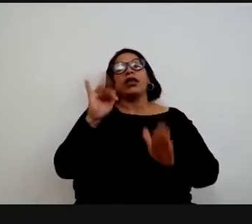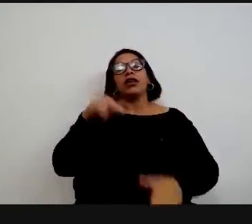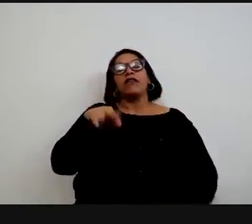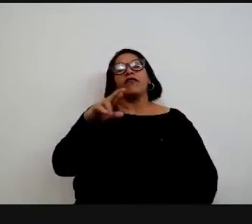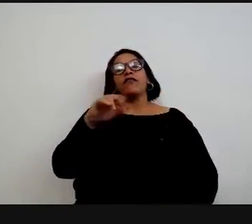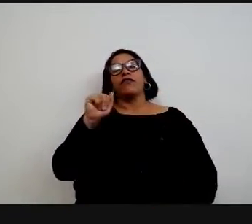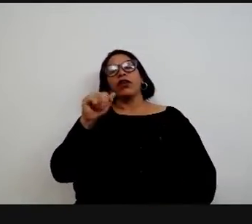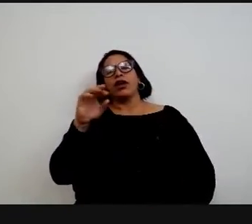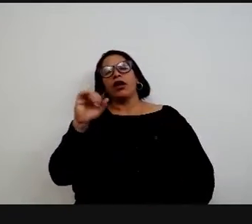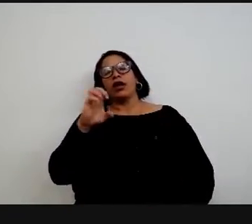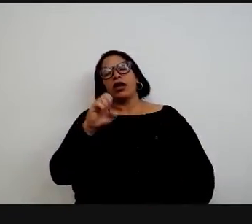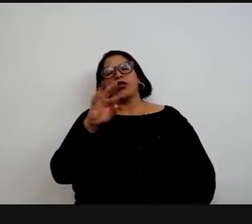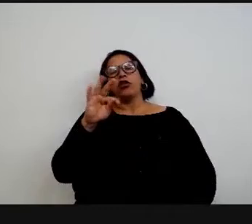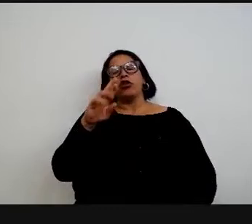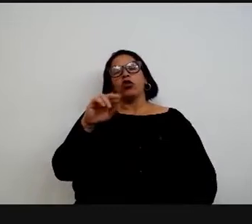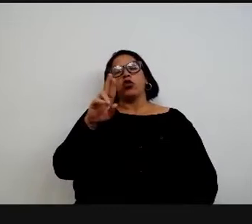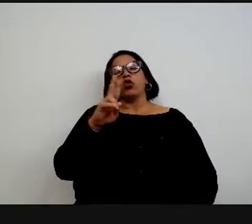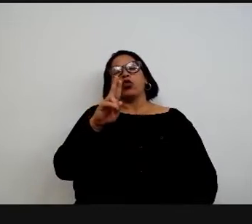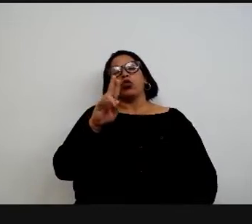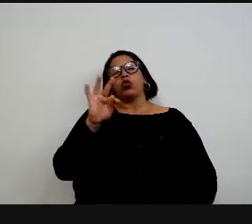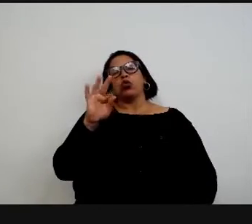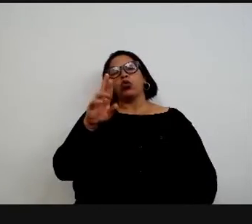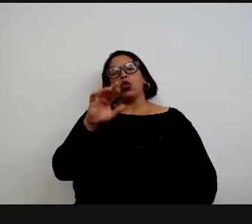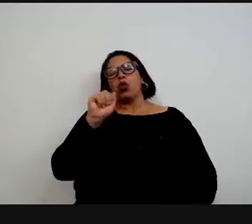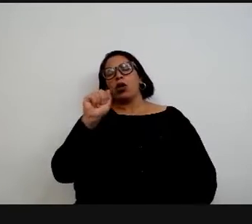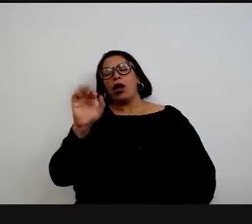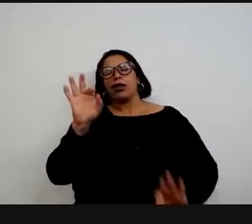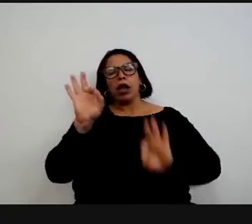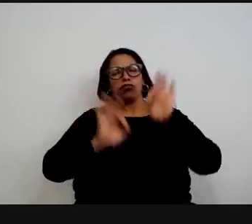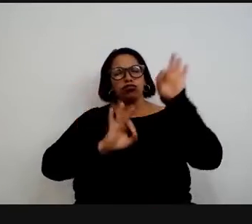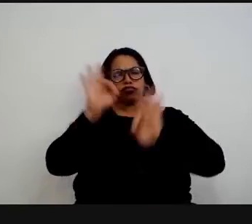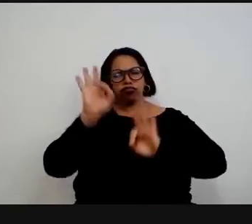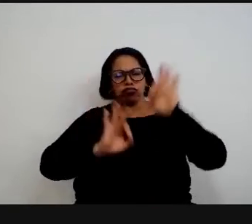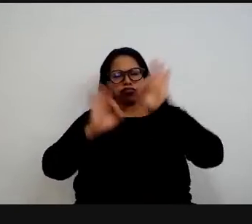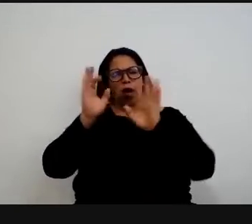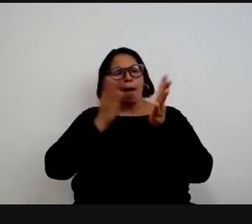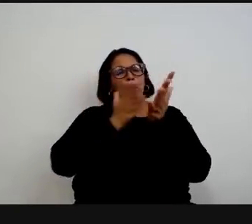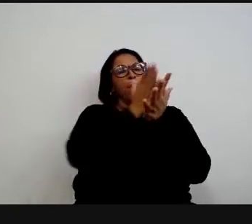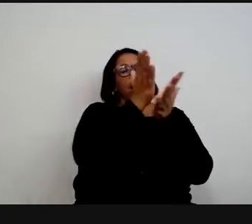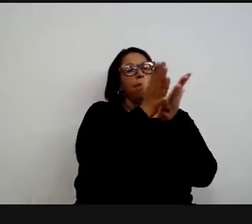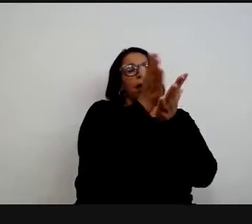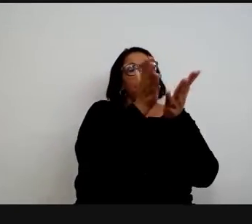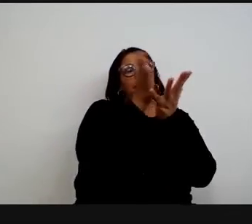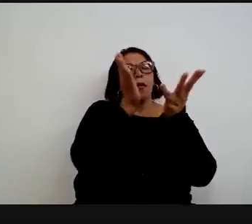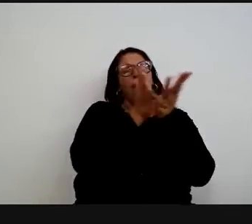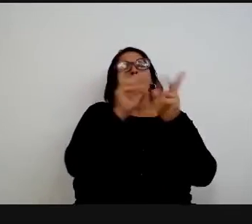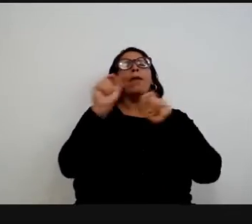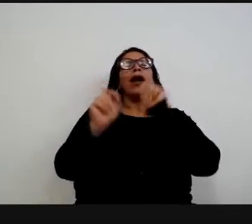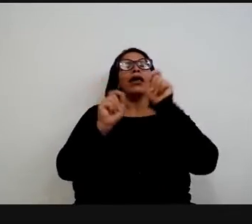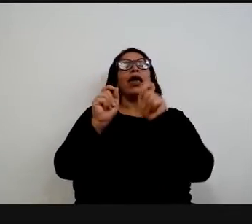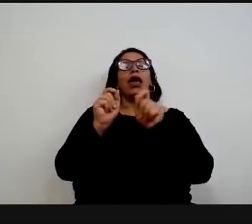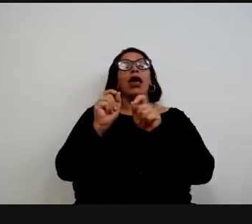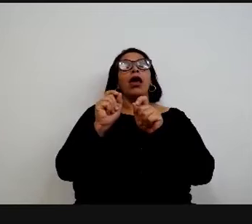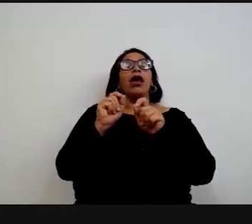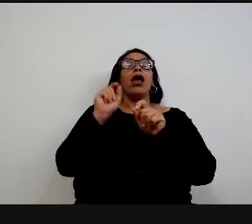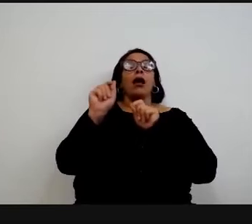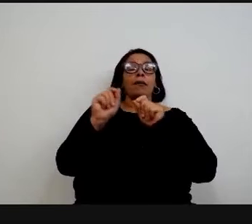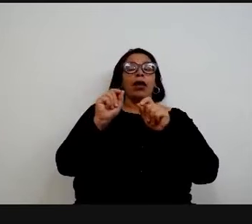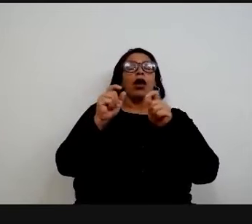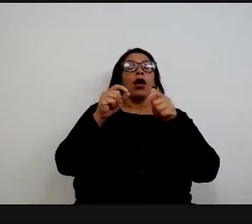um mega curso de pós-graduação para a gente abranger todas as áreas de infraestrutura, para que o tribunal e os